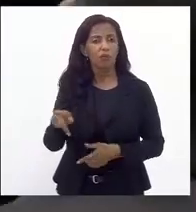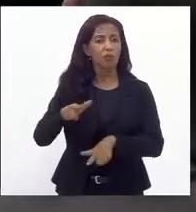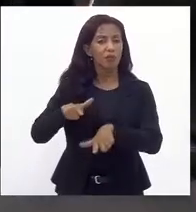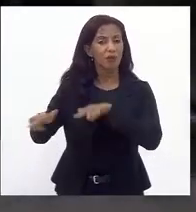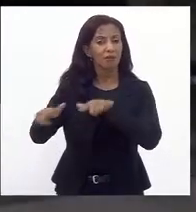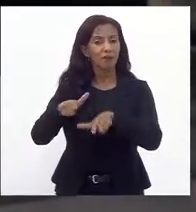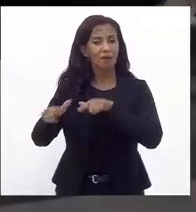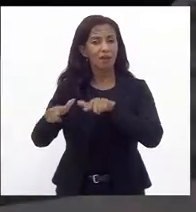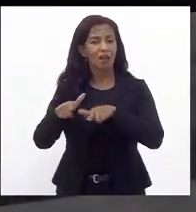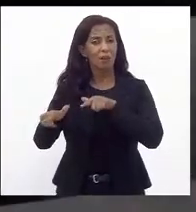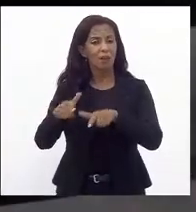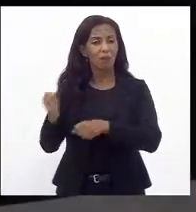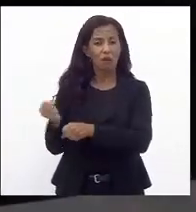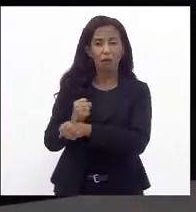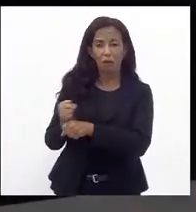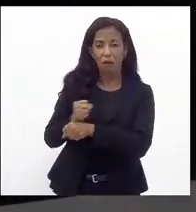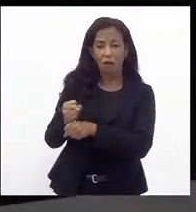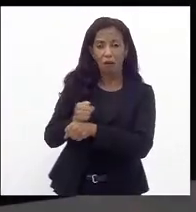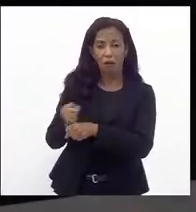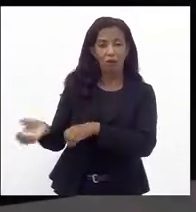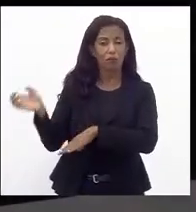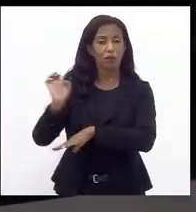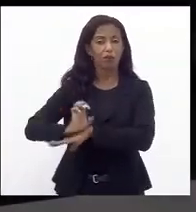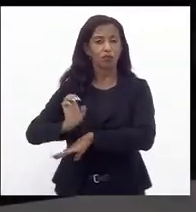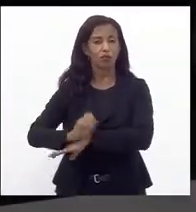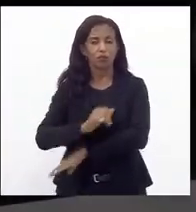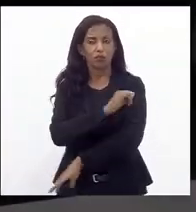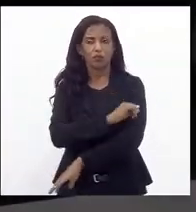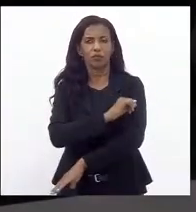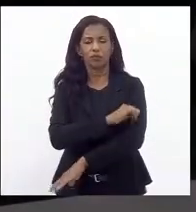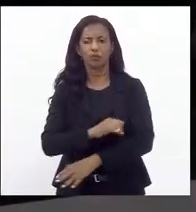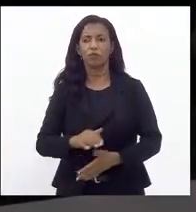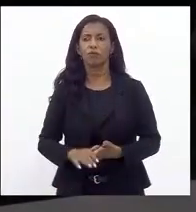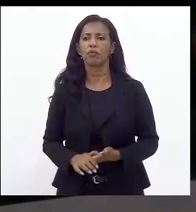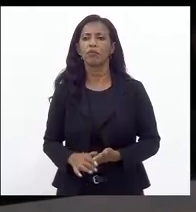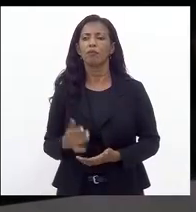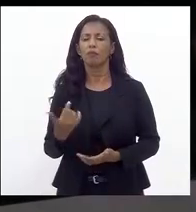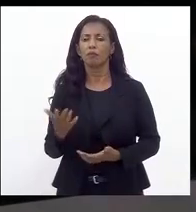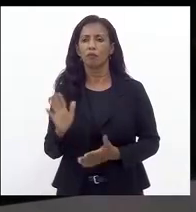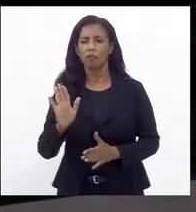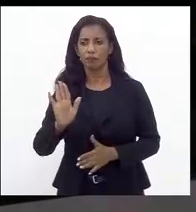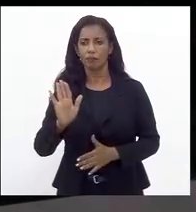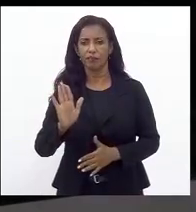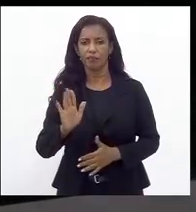trabalhava que eu faço trabalhando pelotizado do Rio de Janeiro e